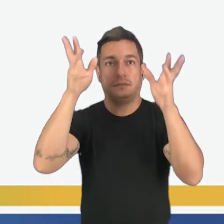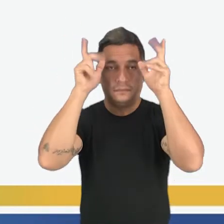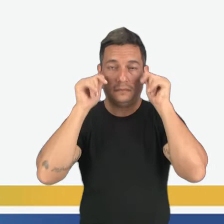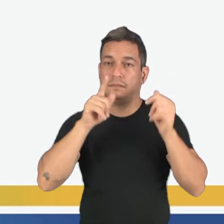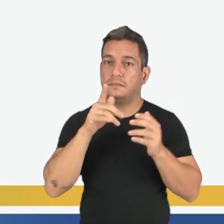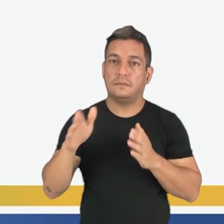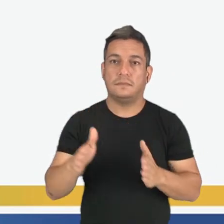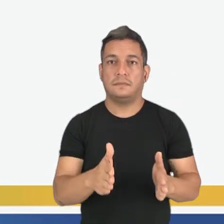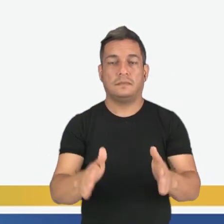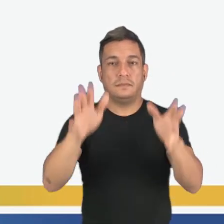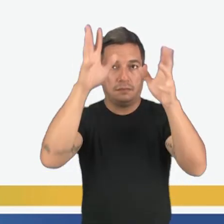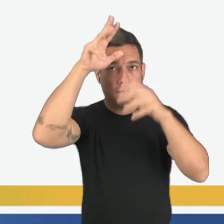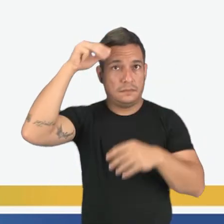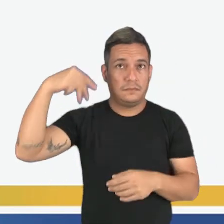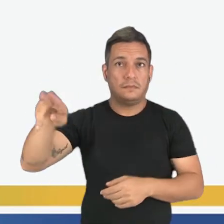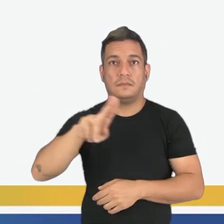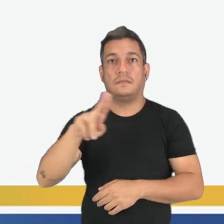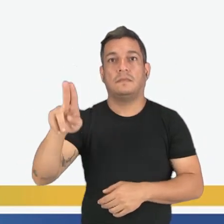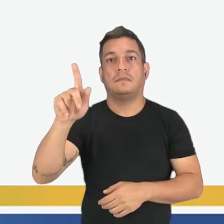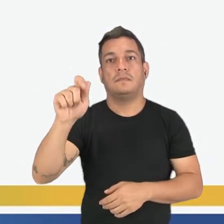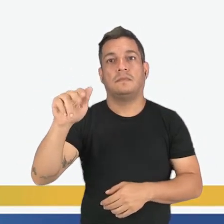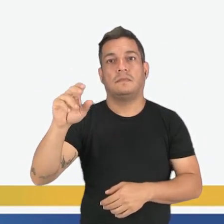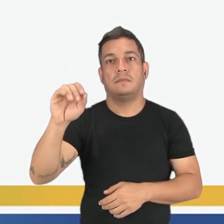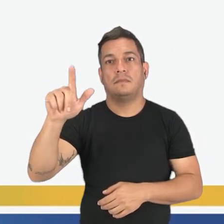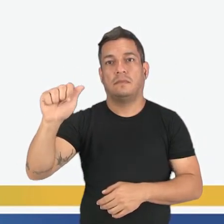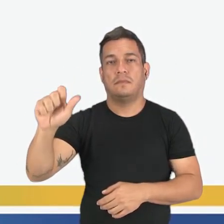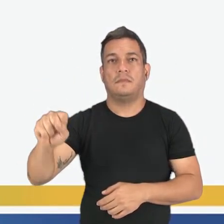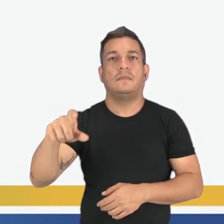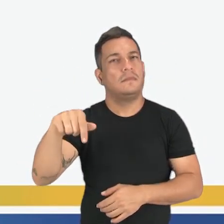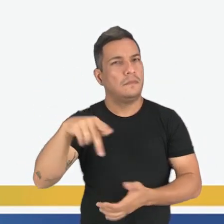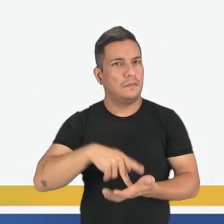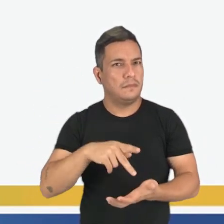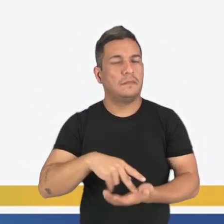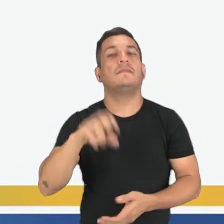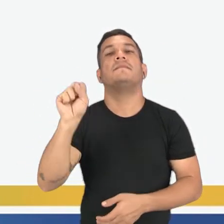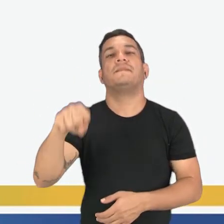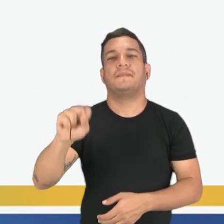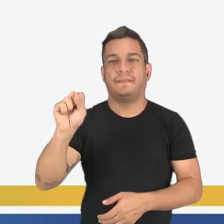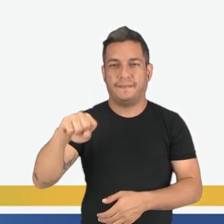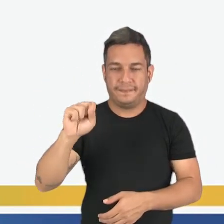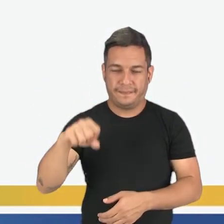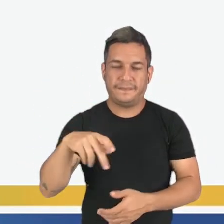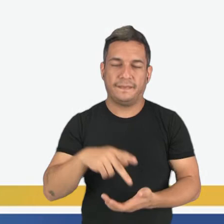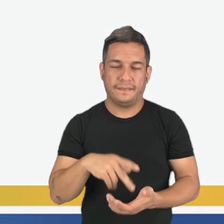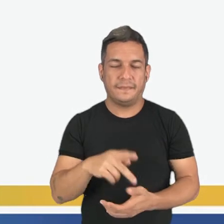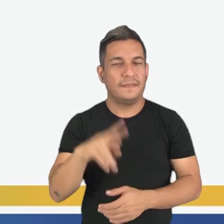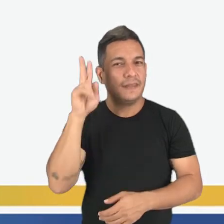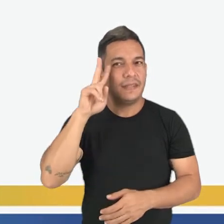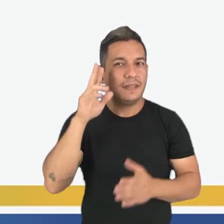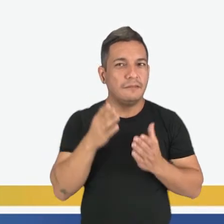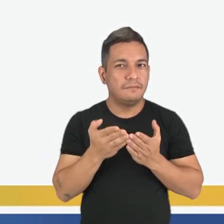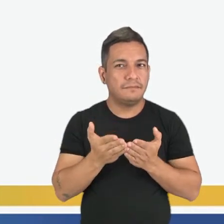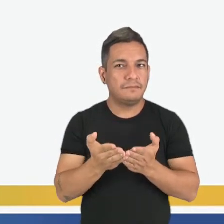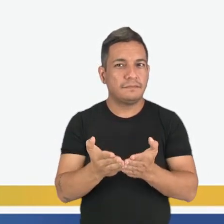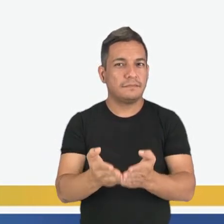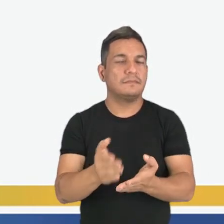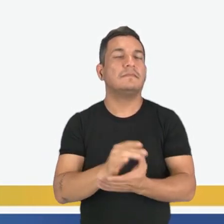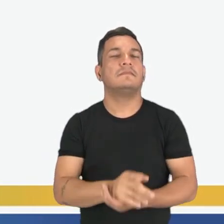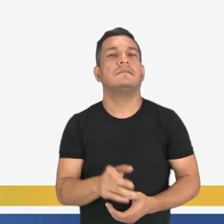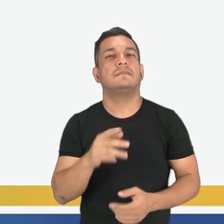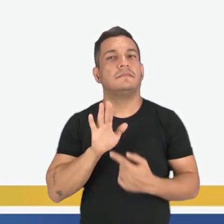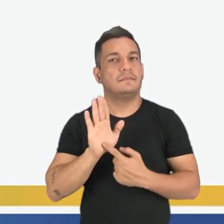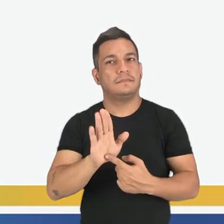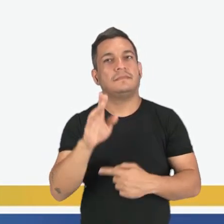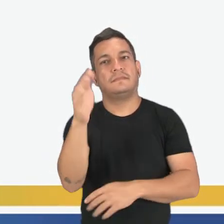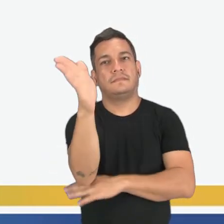rio Amazonas por meio de navio chamado gaiolas. Verdadeiro? Sim! Lembra aquele navio que aportou lá